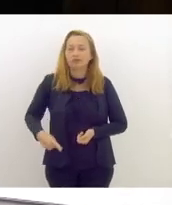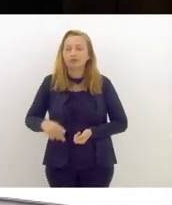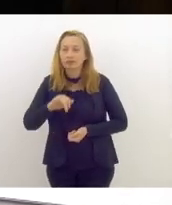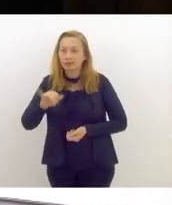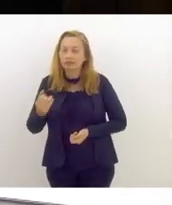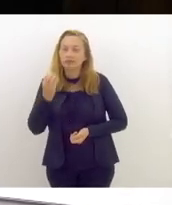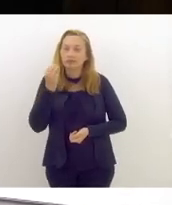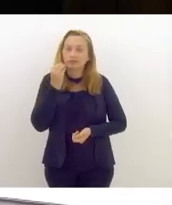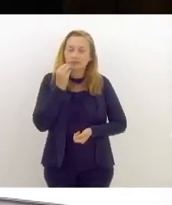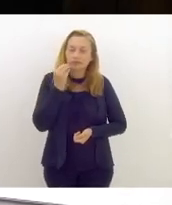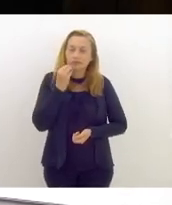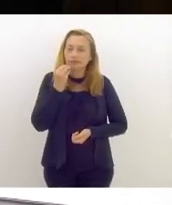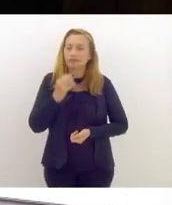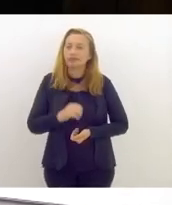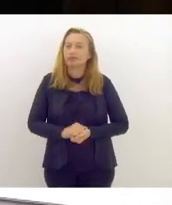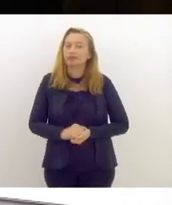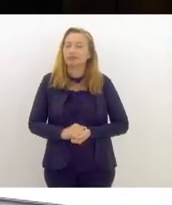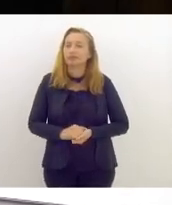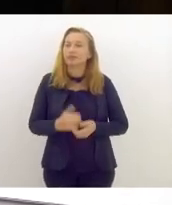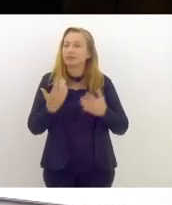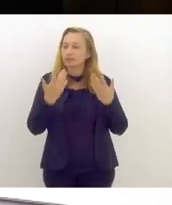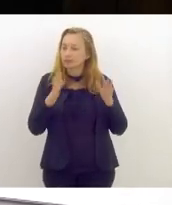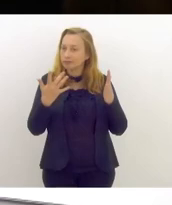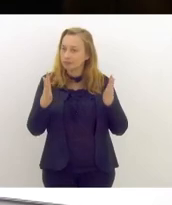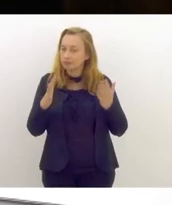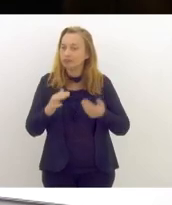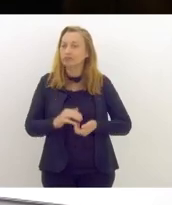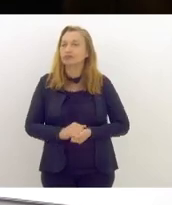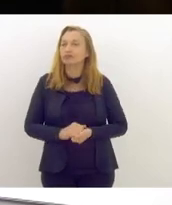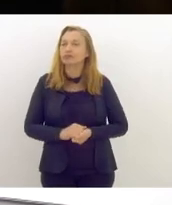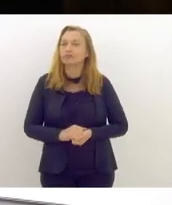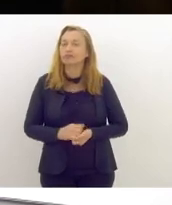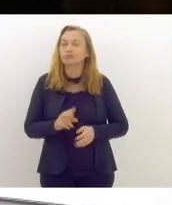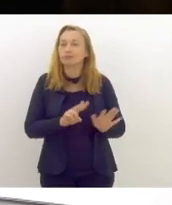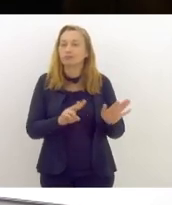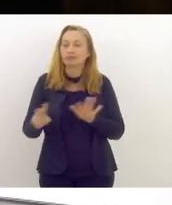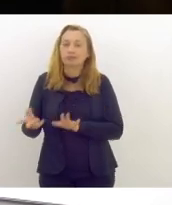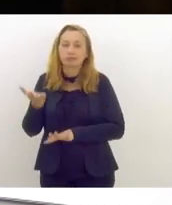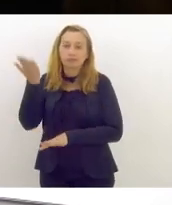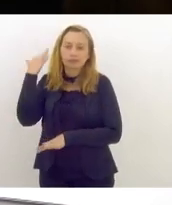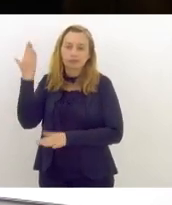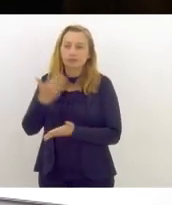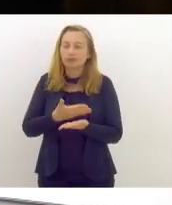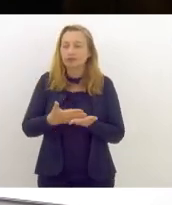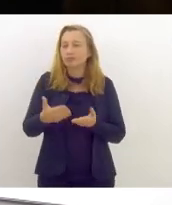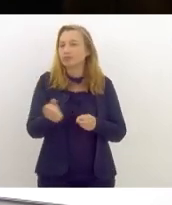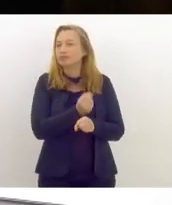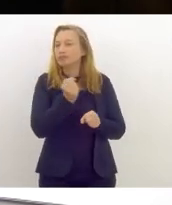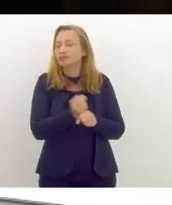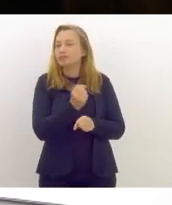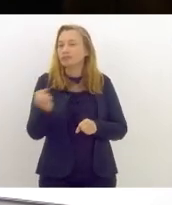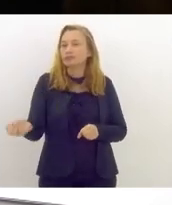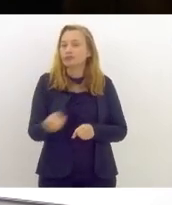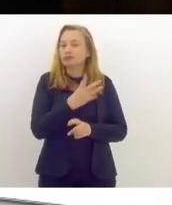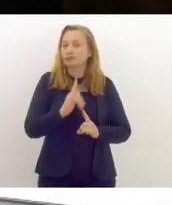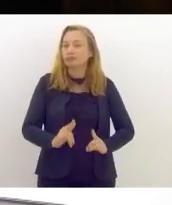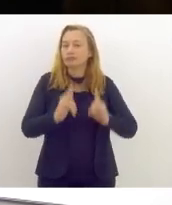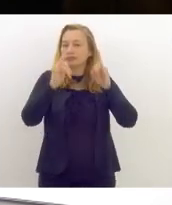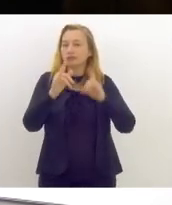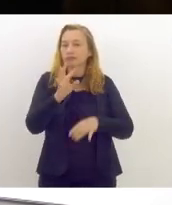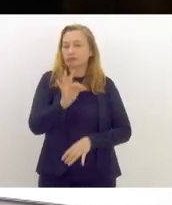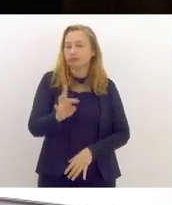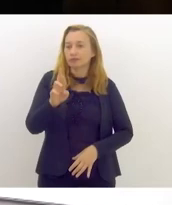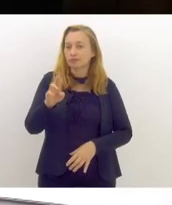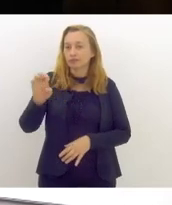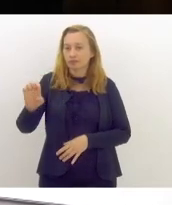também para dar honra a quem tem honra semana passada começou as obras do novo prédio do TRE no Rio